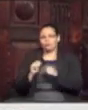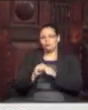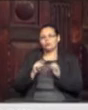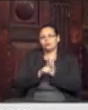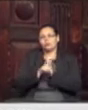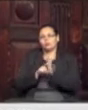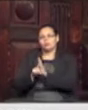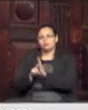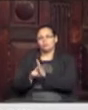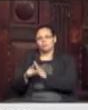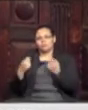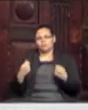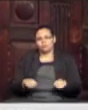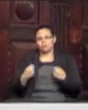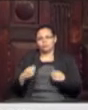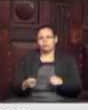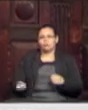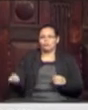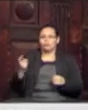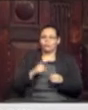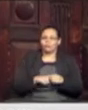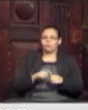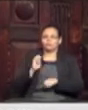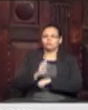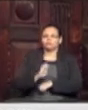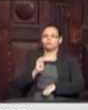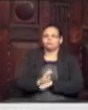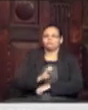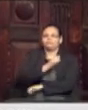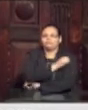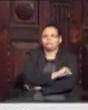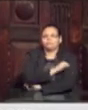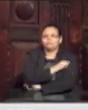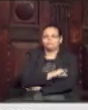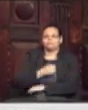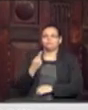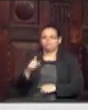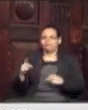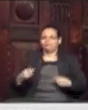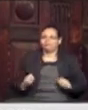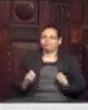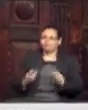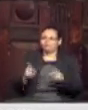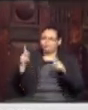análises necessárias e devolver o Estado do Rio de Janeiro à sua população.